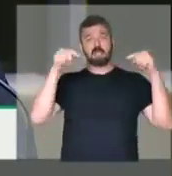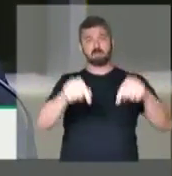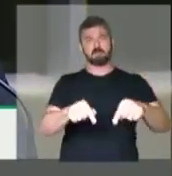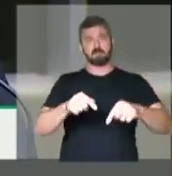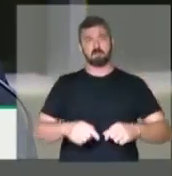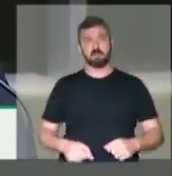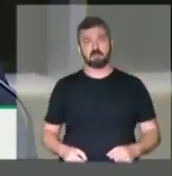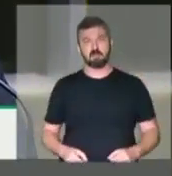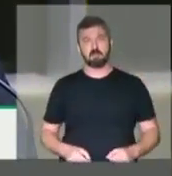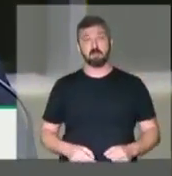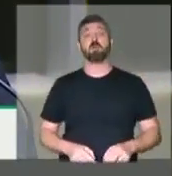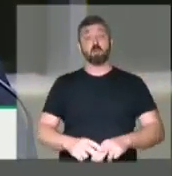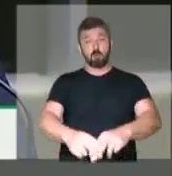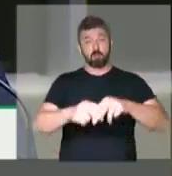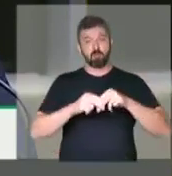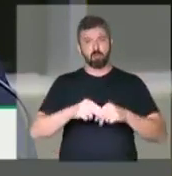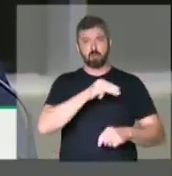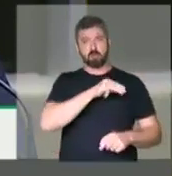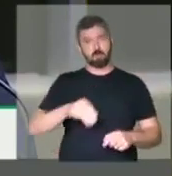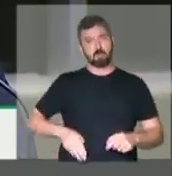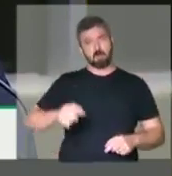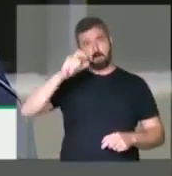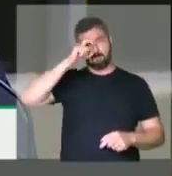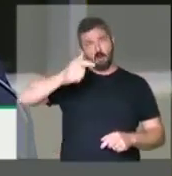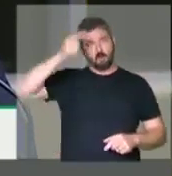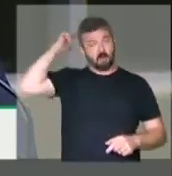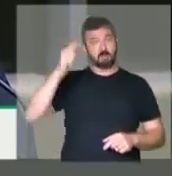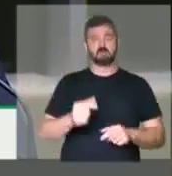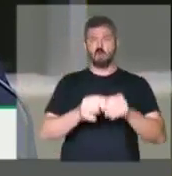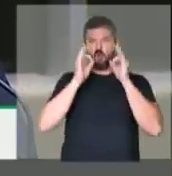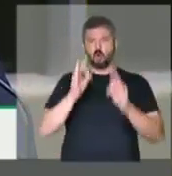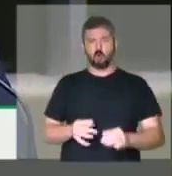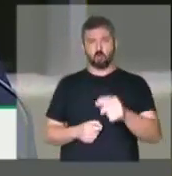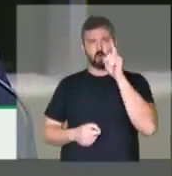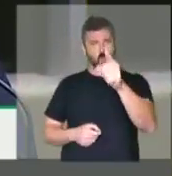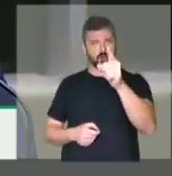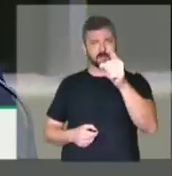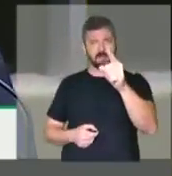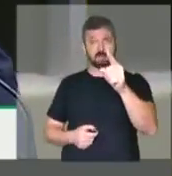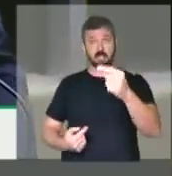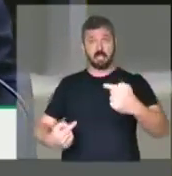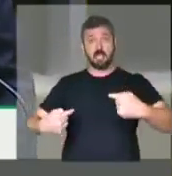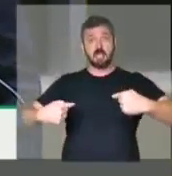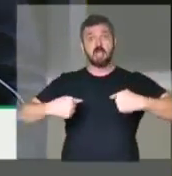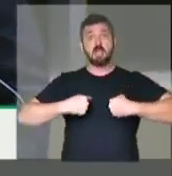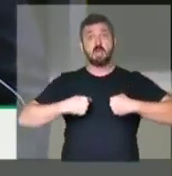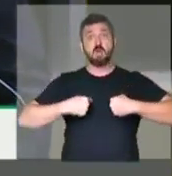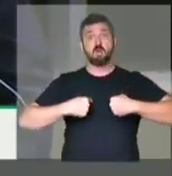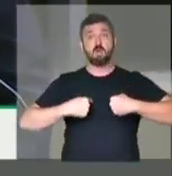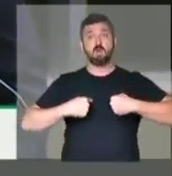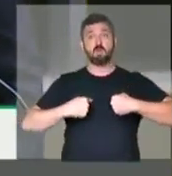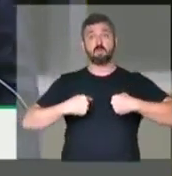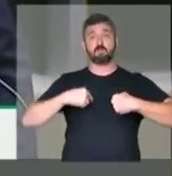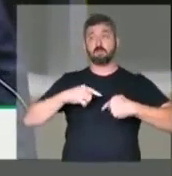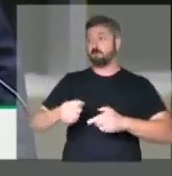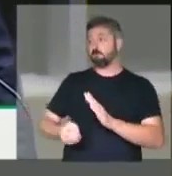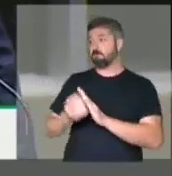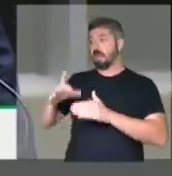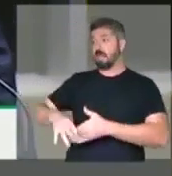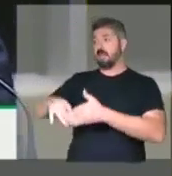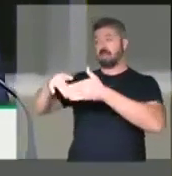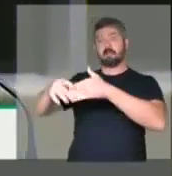por isso. Por isso, senhor ministro Paulo Guedes, pode ter certeza que eu e líderes